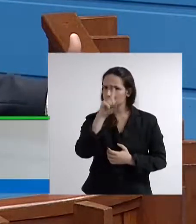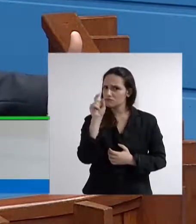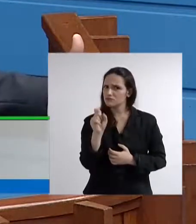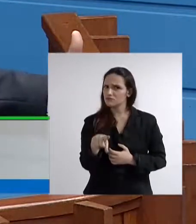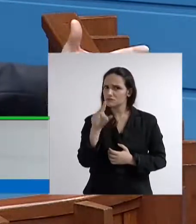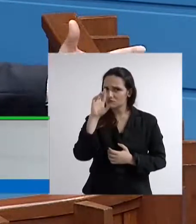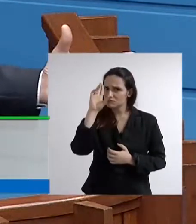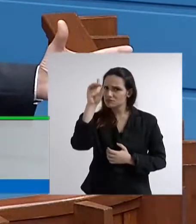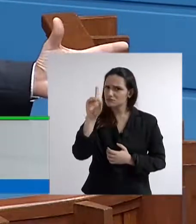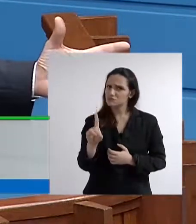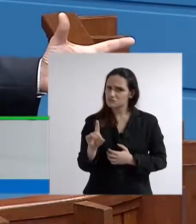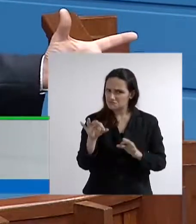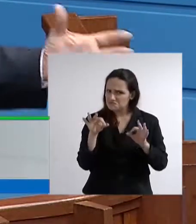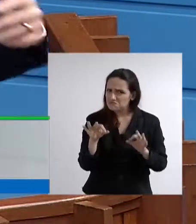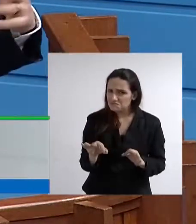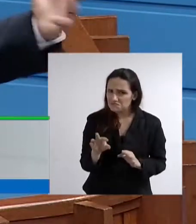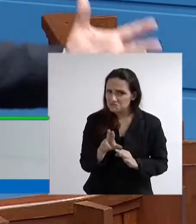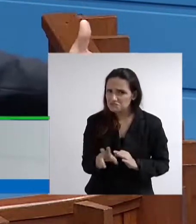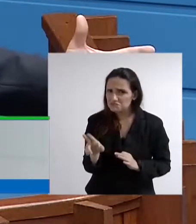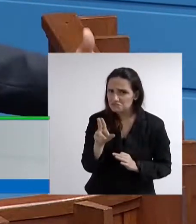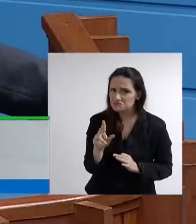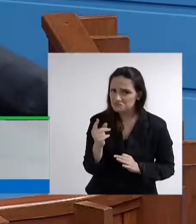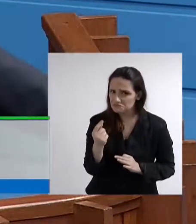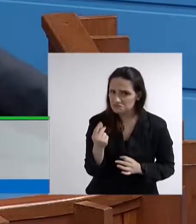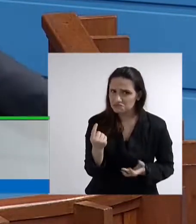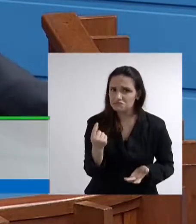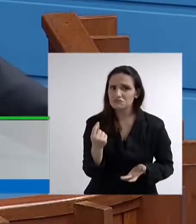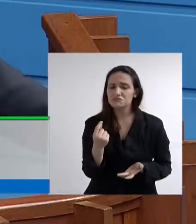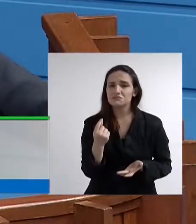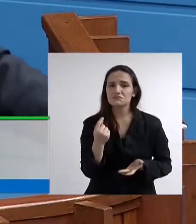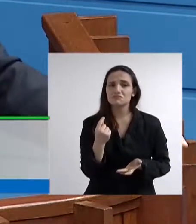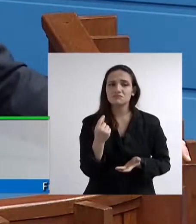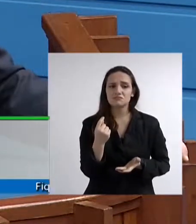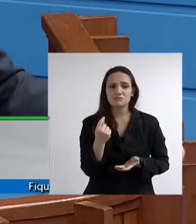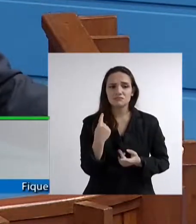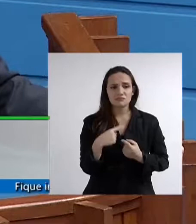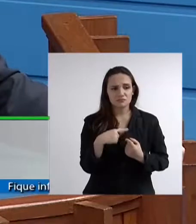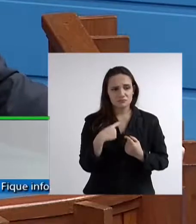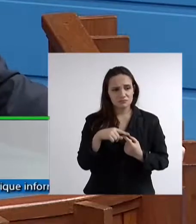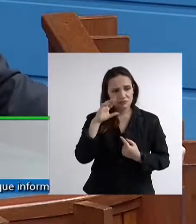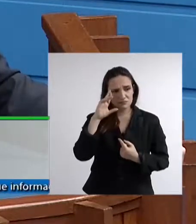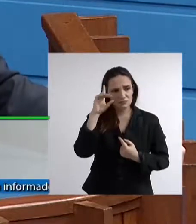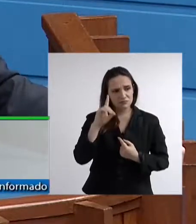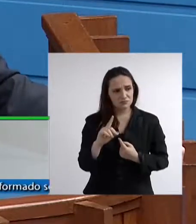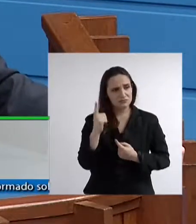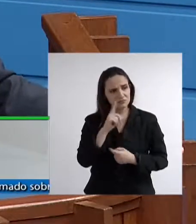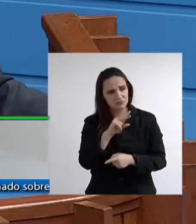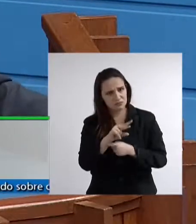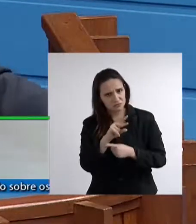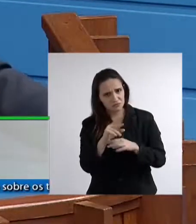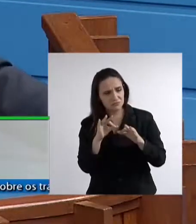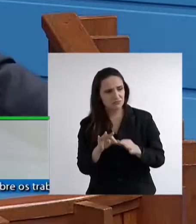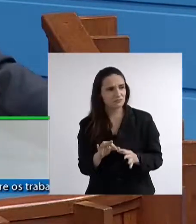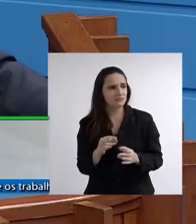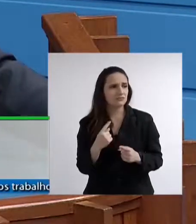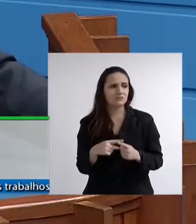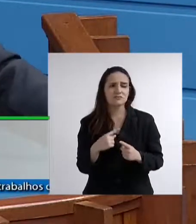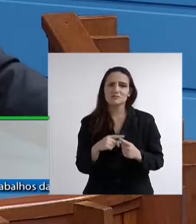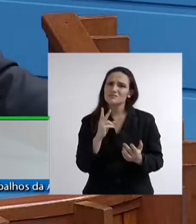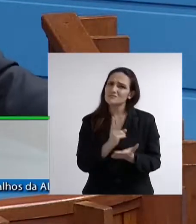questionamento sempre que é feito em relação à administração da Santa Casa, que está